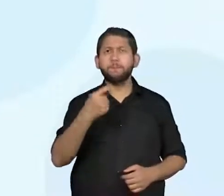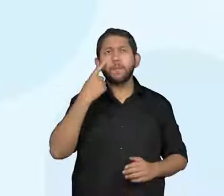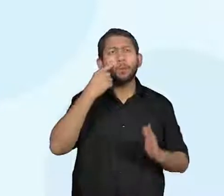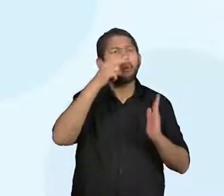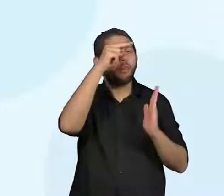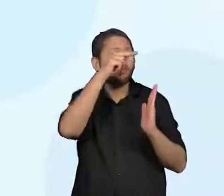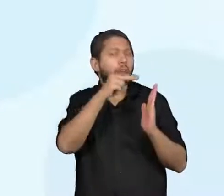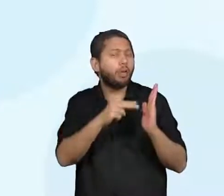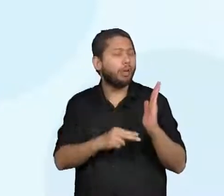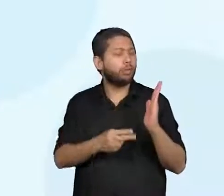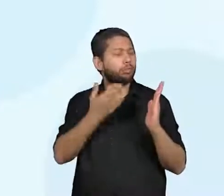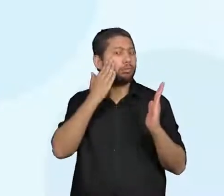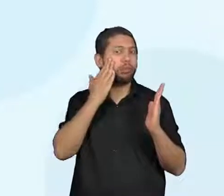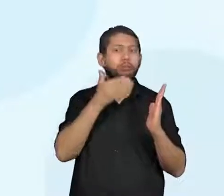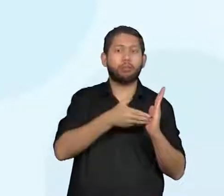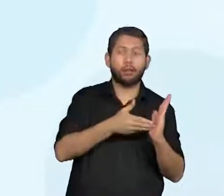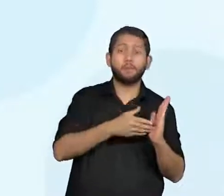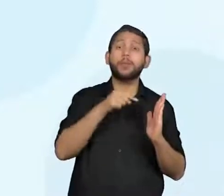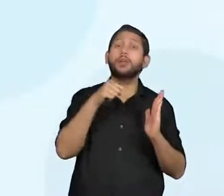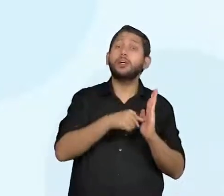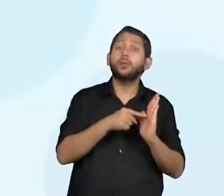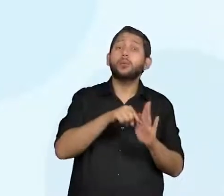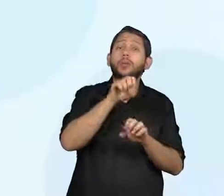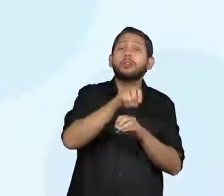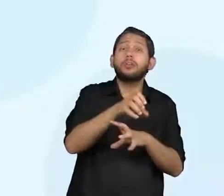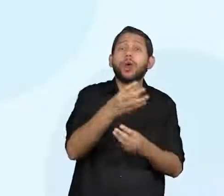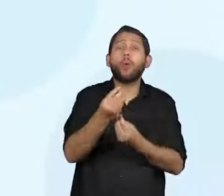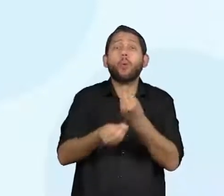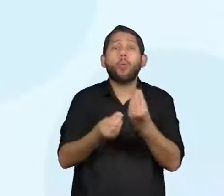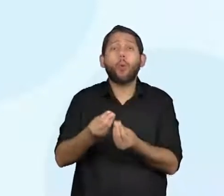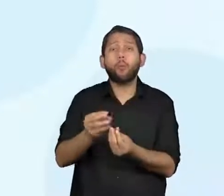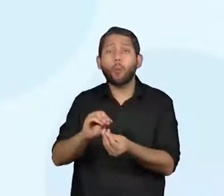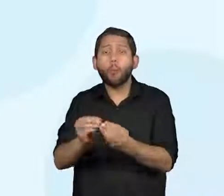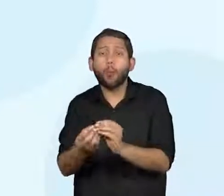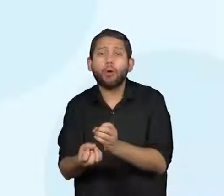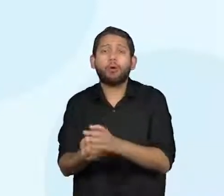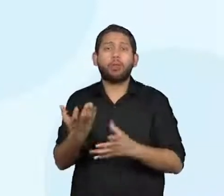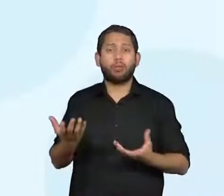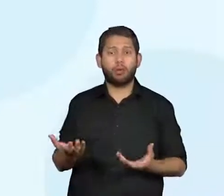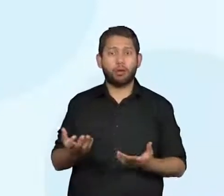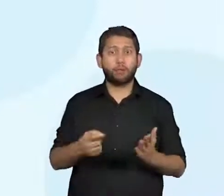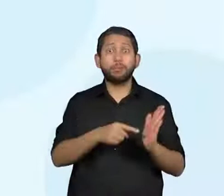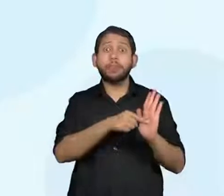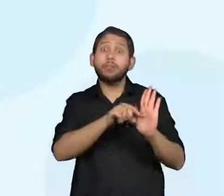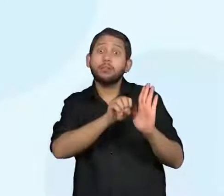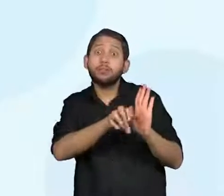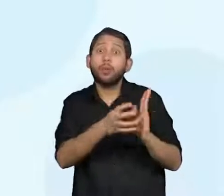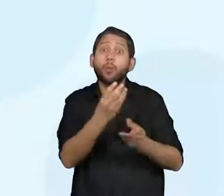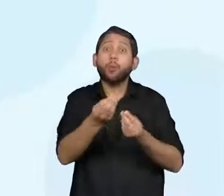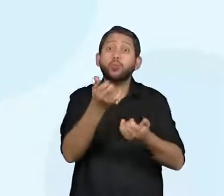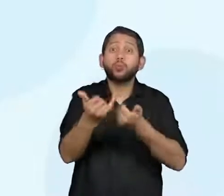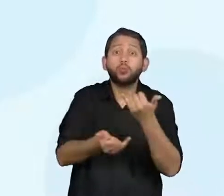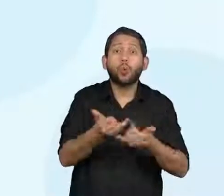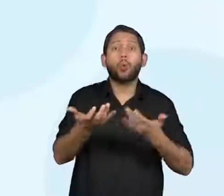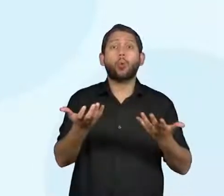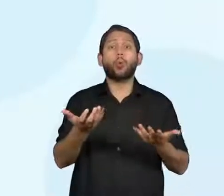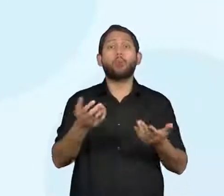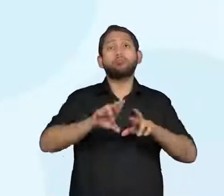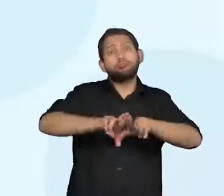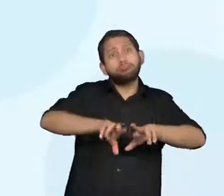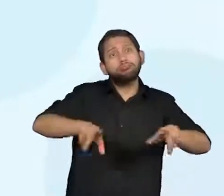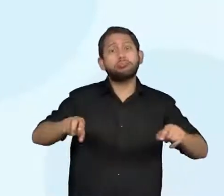autonomia instruções de montagem, regras de jogos, regras de brincadeiras, entre outros textos do campo da